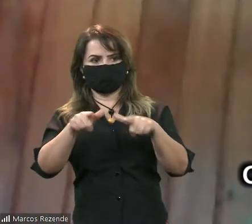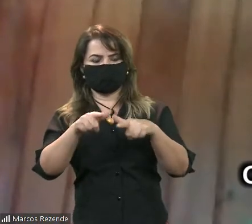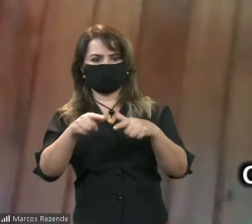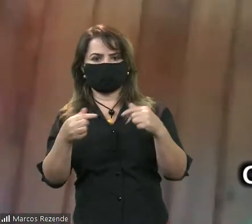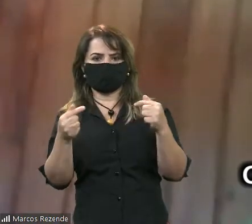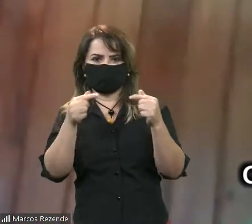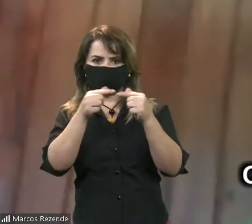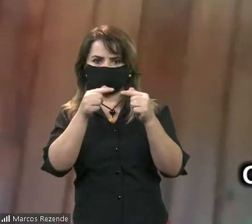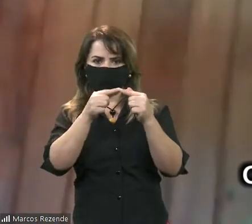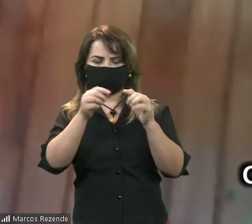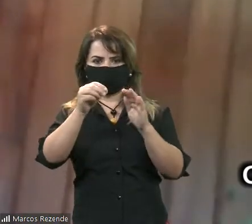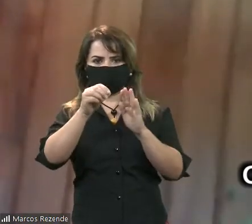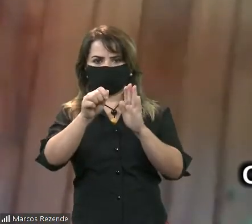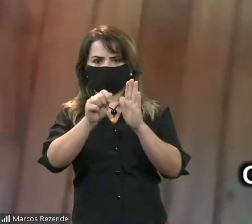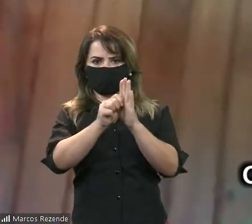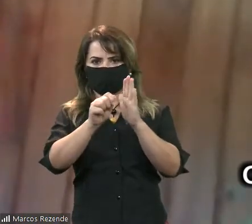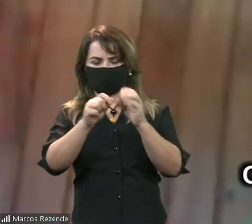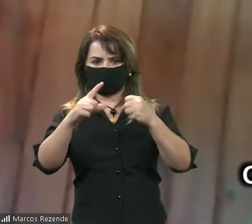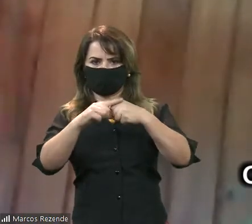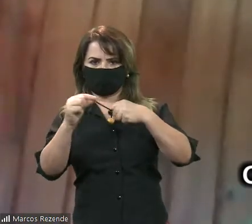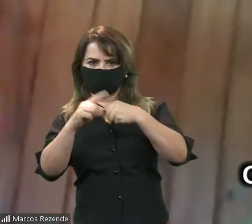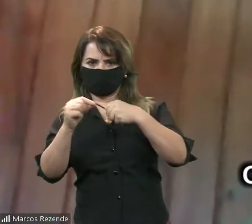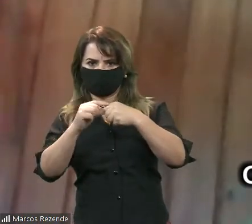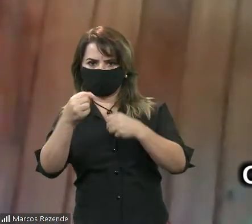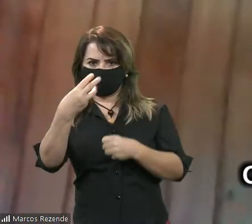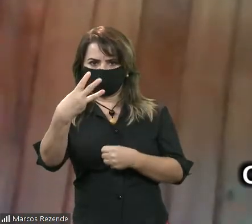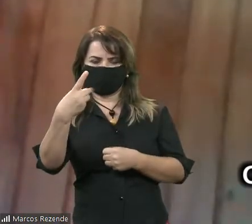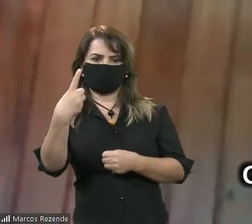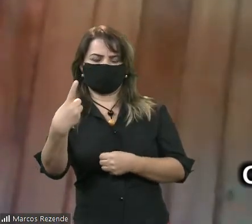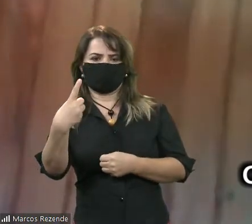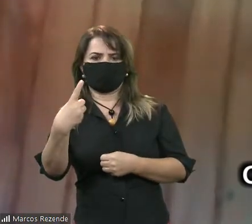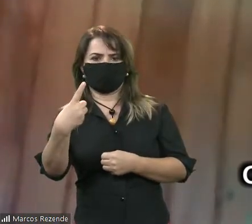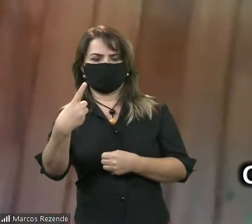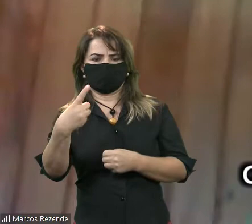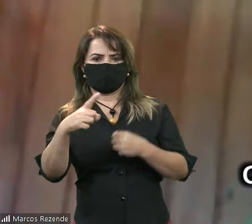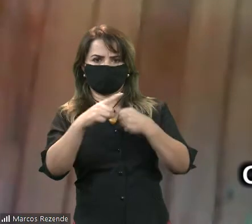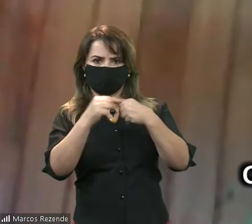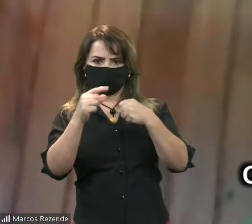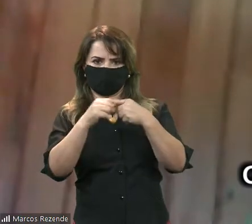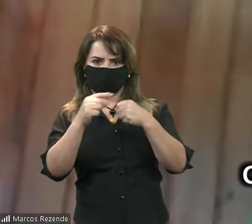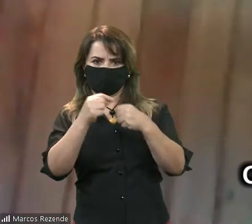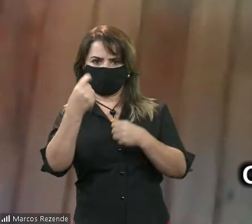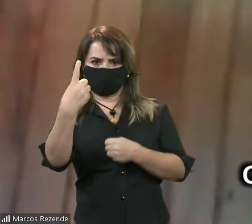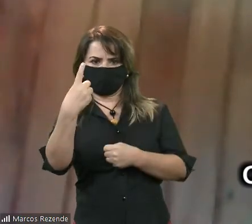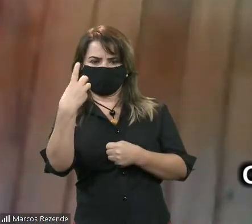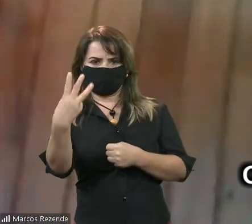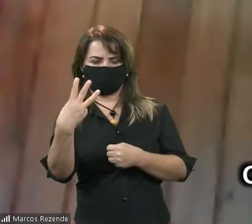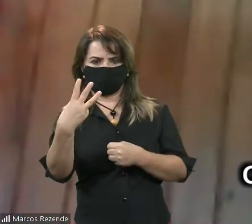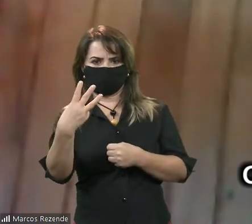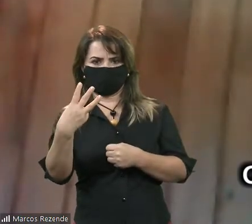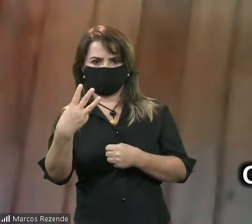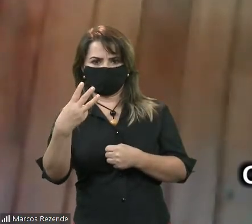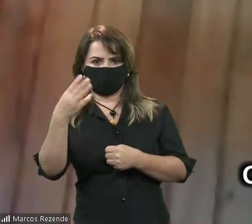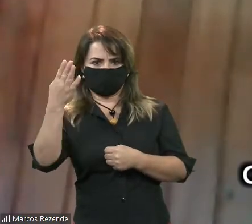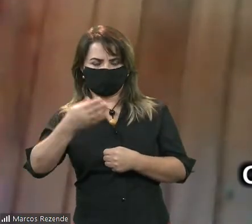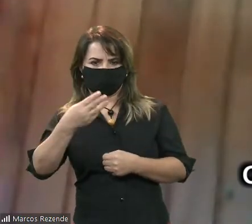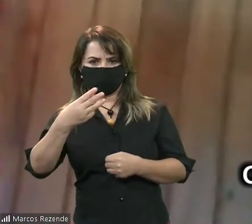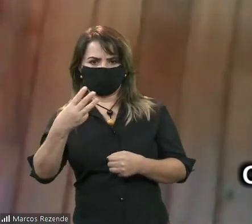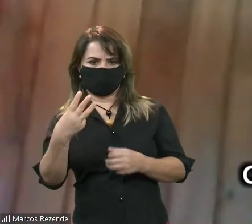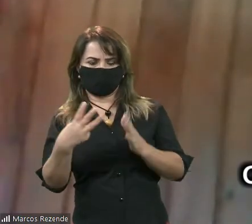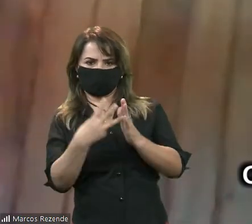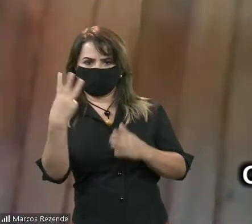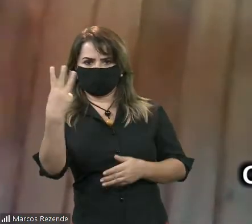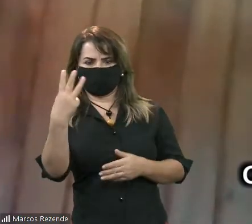entre o artigo 31, parágrafo 2º da Lei Orgânica, e o artigo 13, parágrafo 3º, alíneas A e